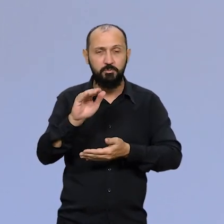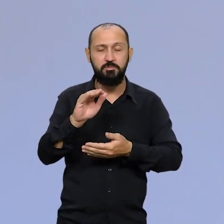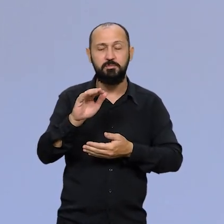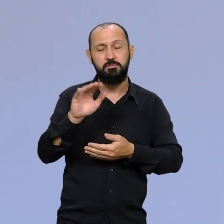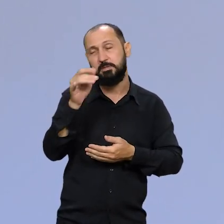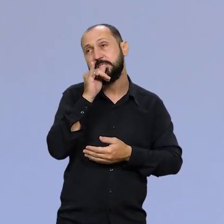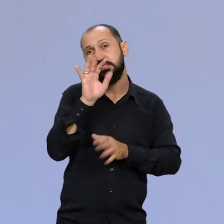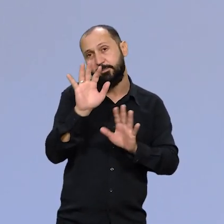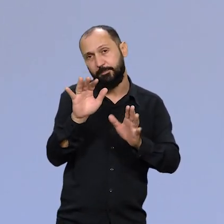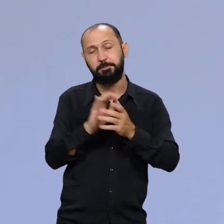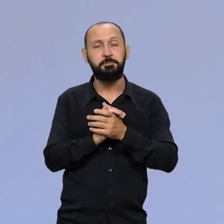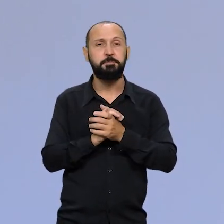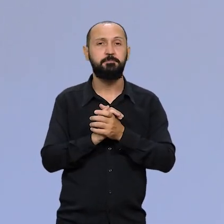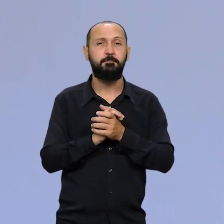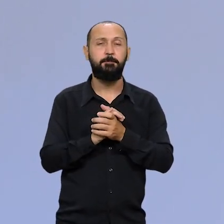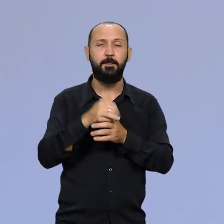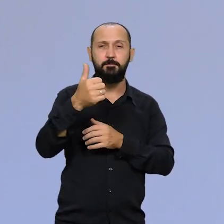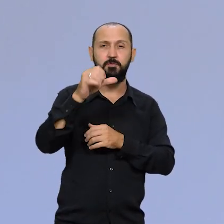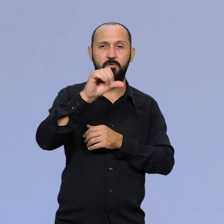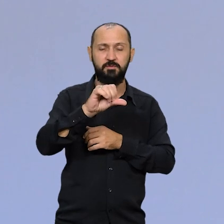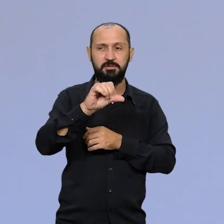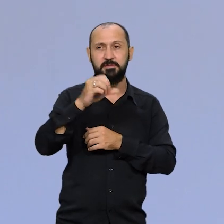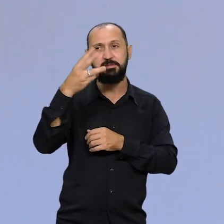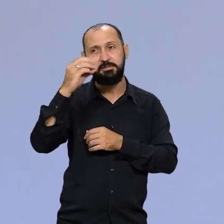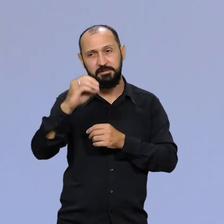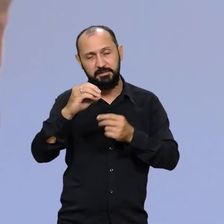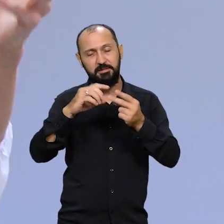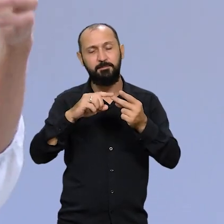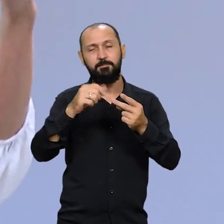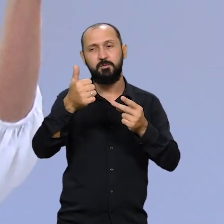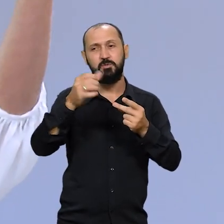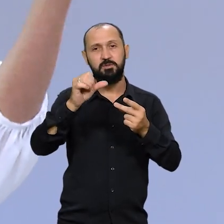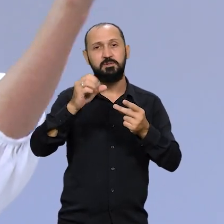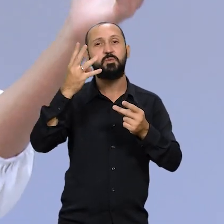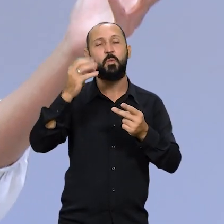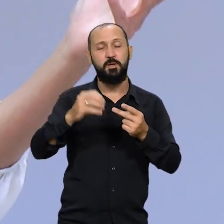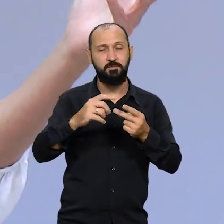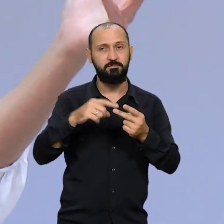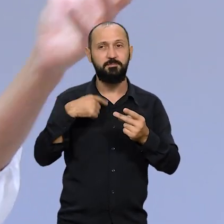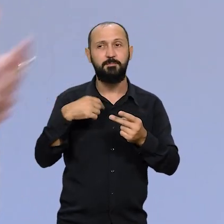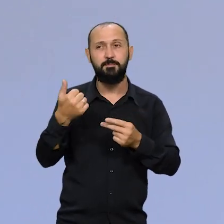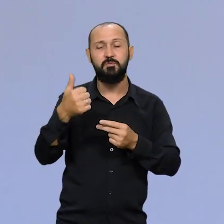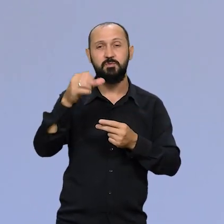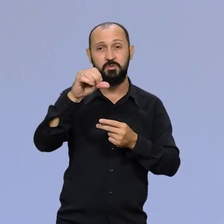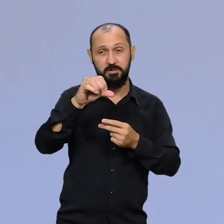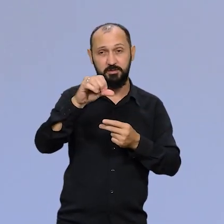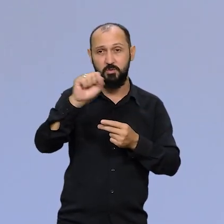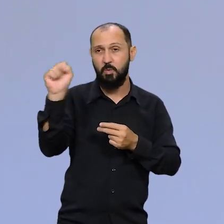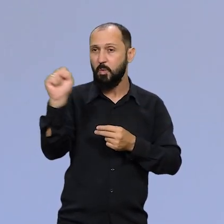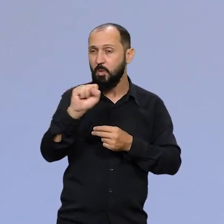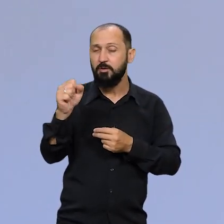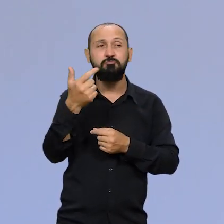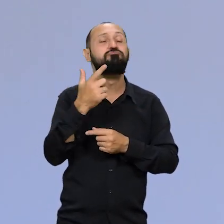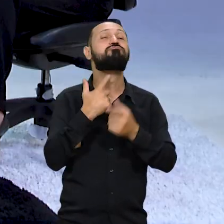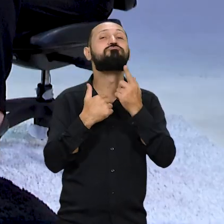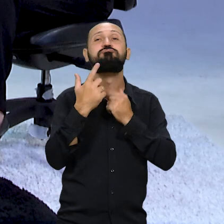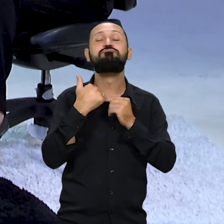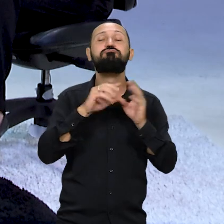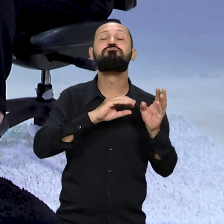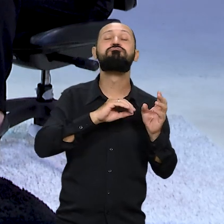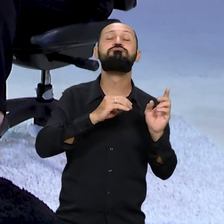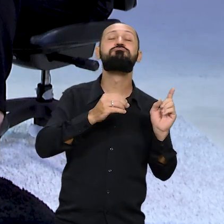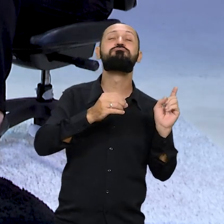não pode ser interpretada de outra forma. Sempre tem um porém, sempre tem um mas. Tese e antítese no mesmo julgado. Então, em um julgado